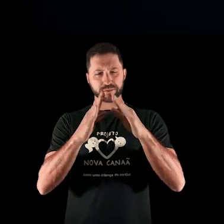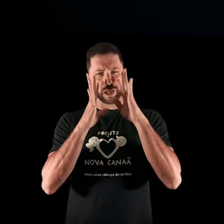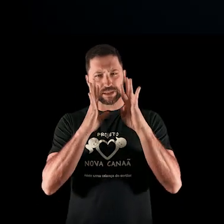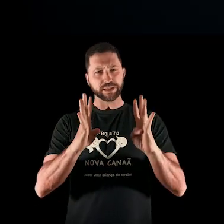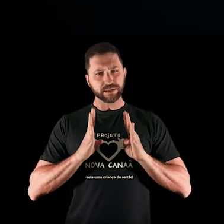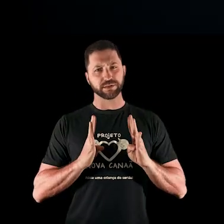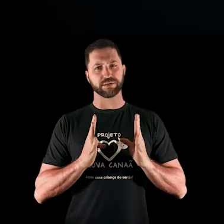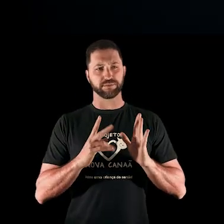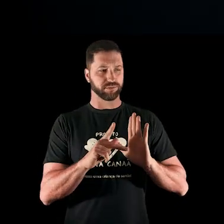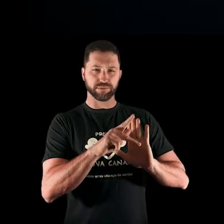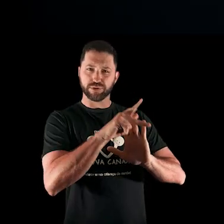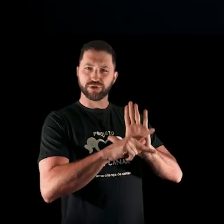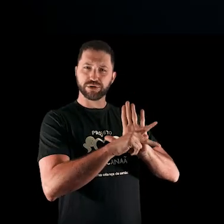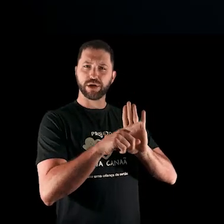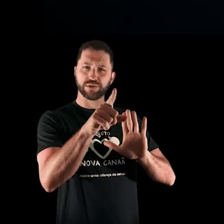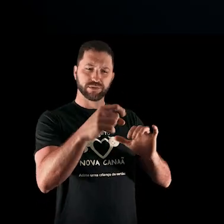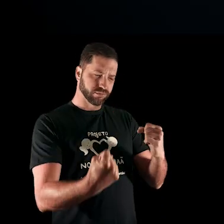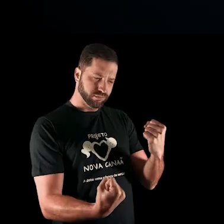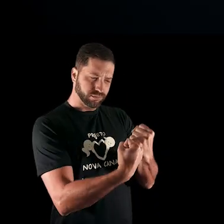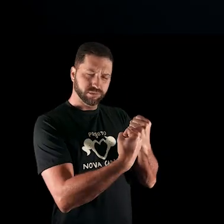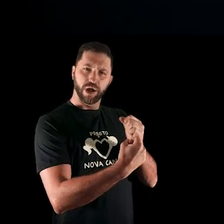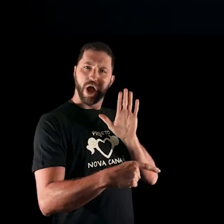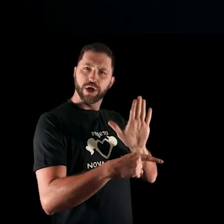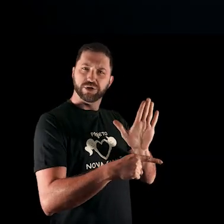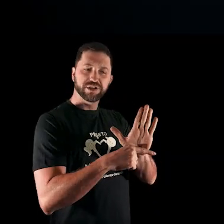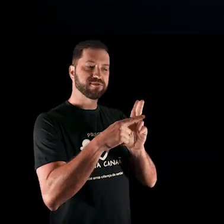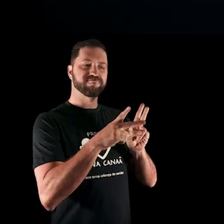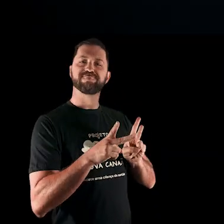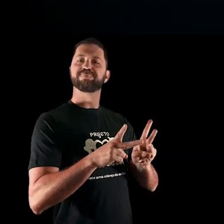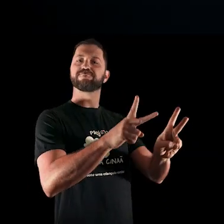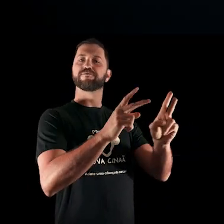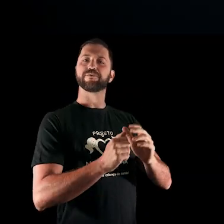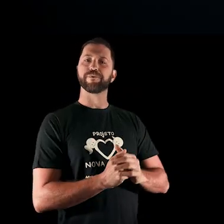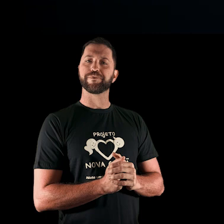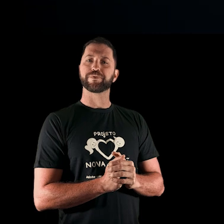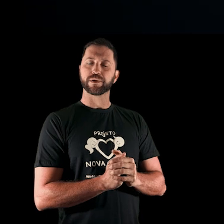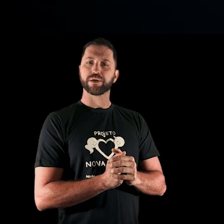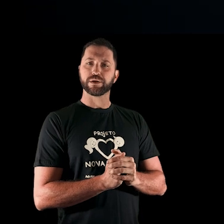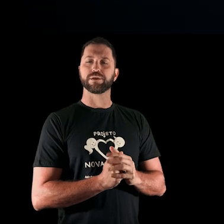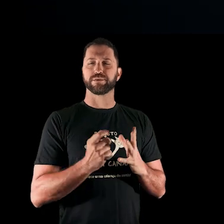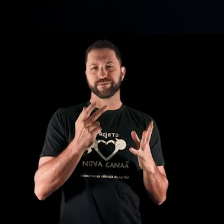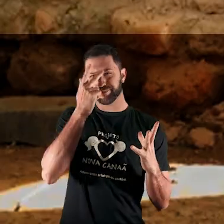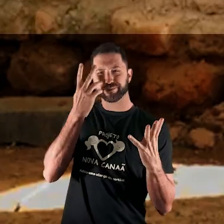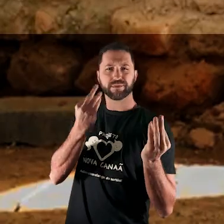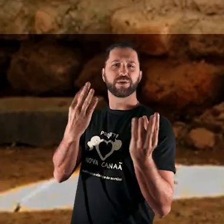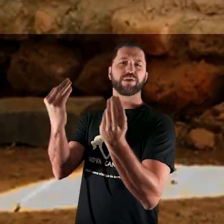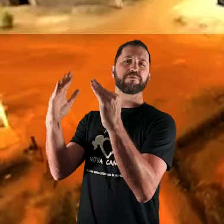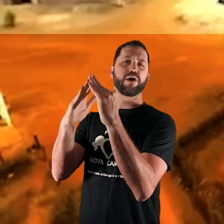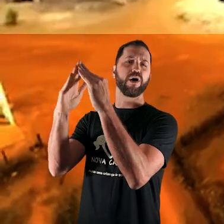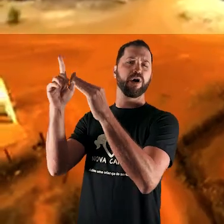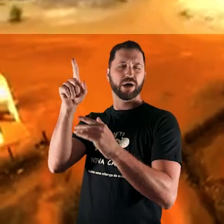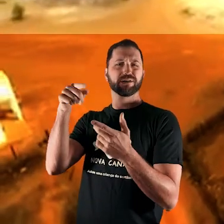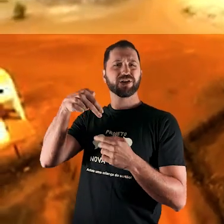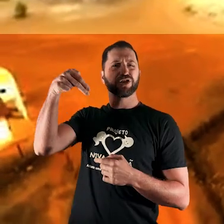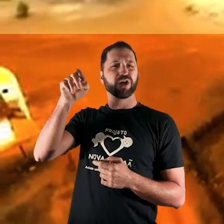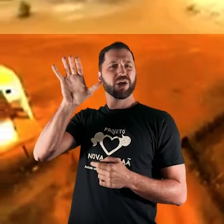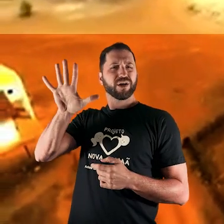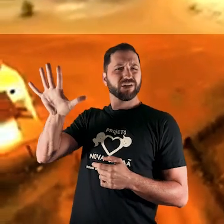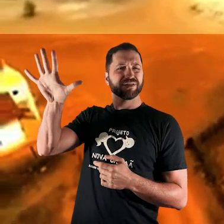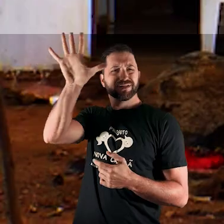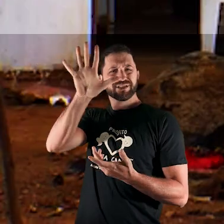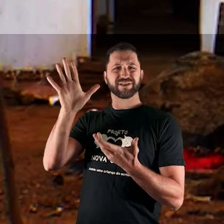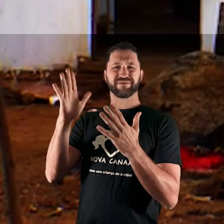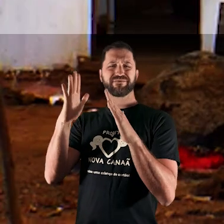Eu quero pedir um minuto da sua atenção para falar de um projeto que depende da sua ajuda para continuar existindo. Muitas famílias que vivem no